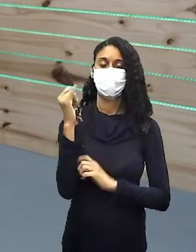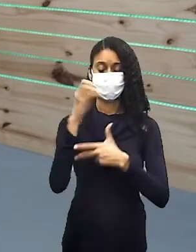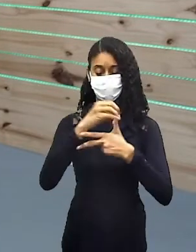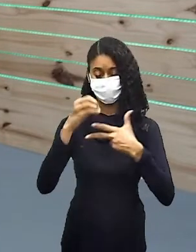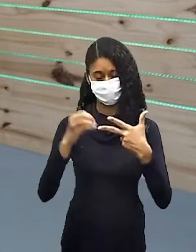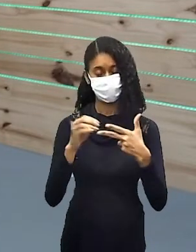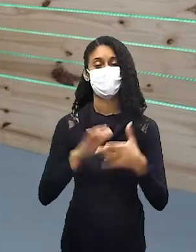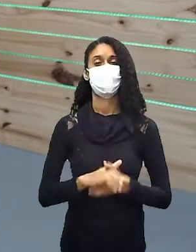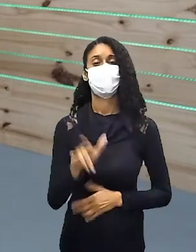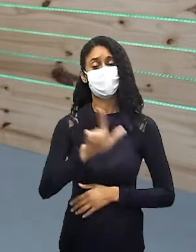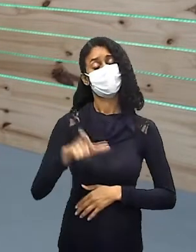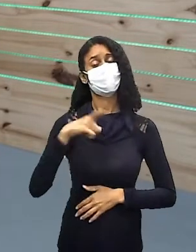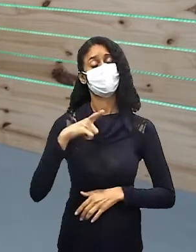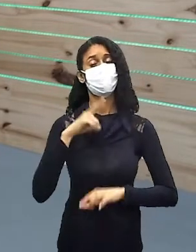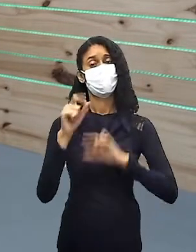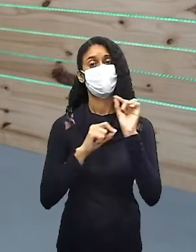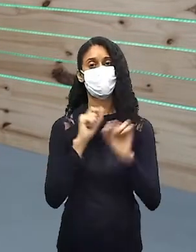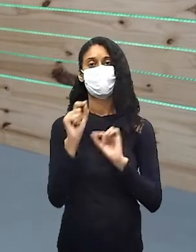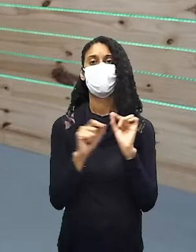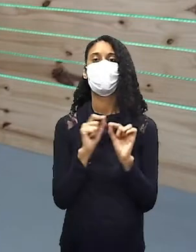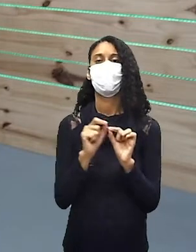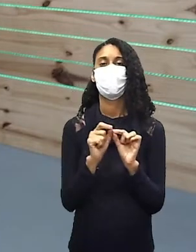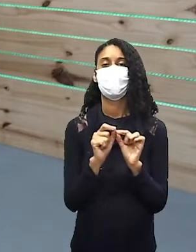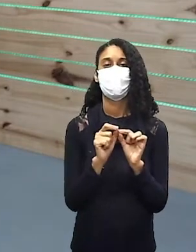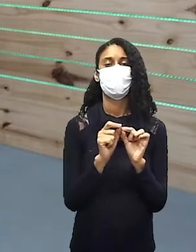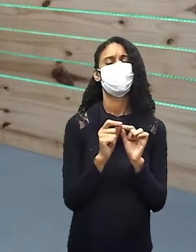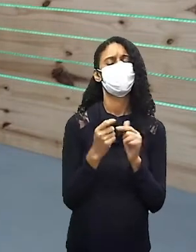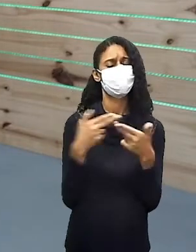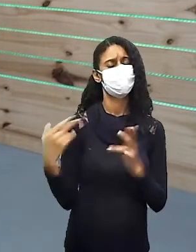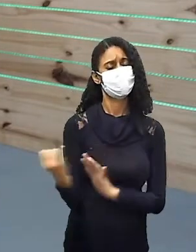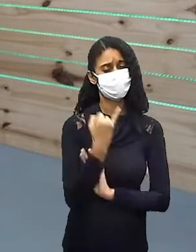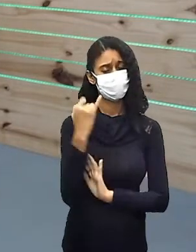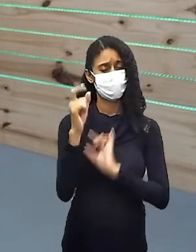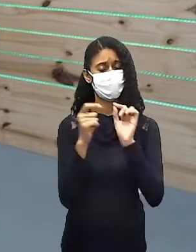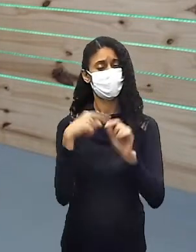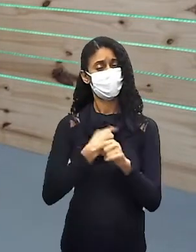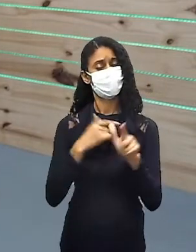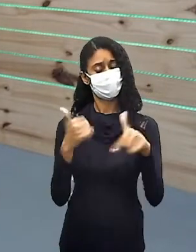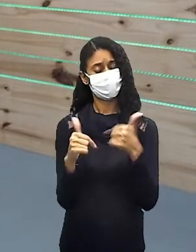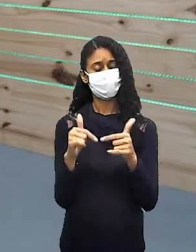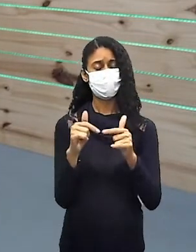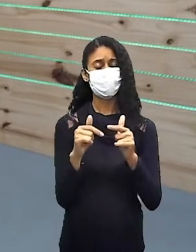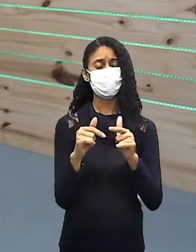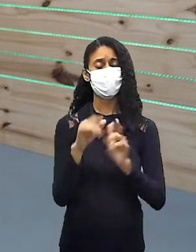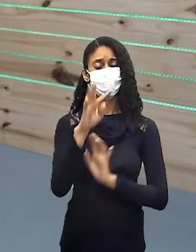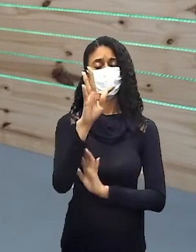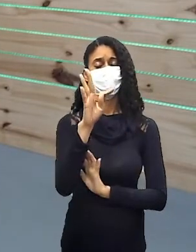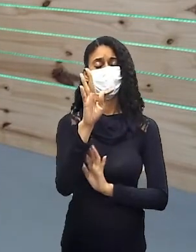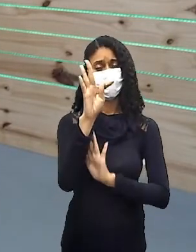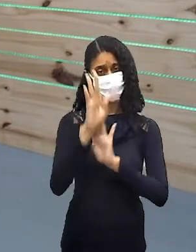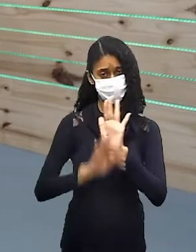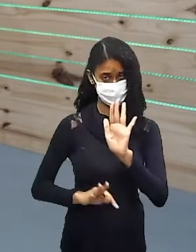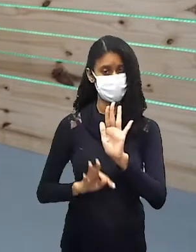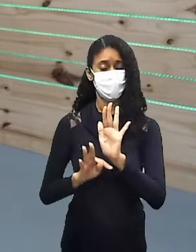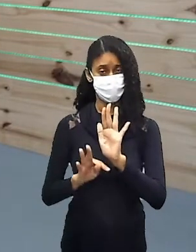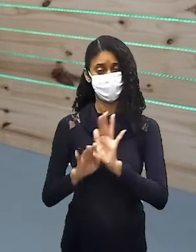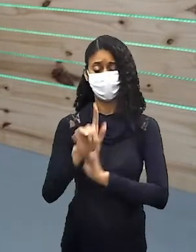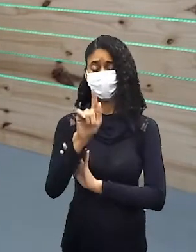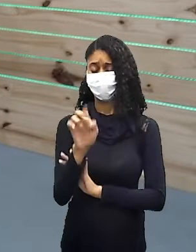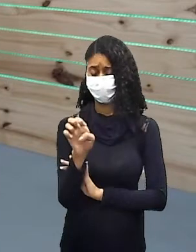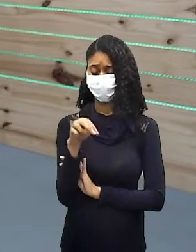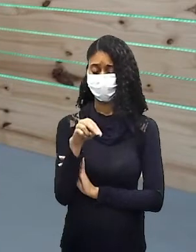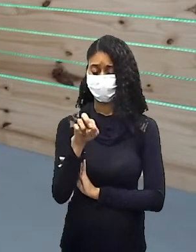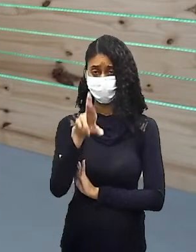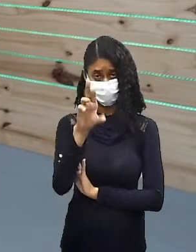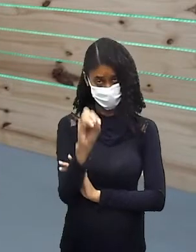vantagem, porque a gente trabalha o texto literário, quer dizer, o gênero literário, e algumas vezes a